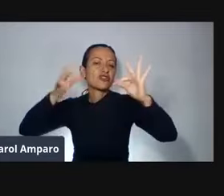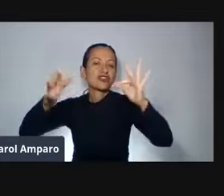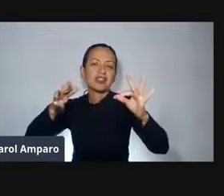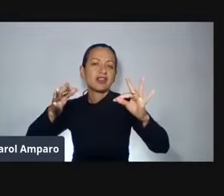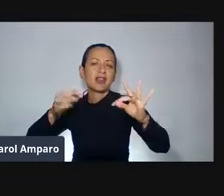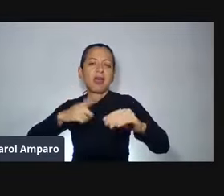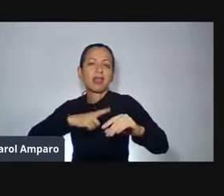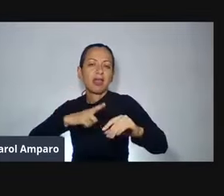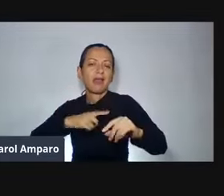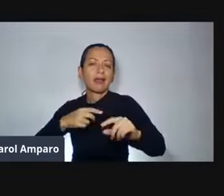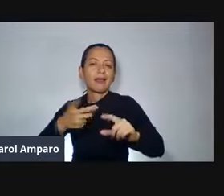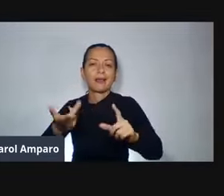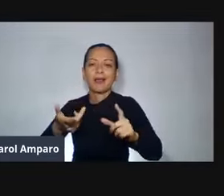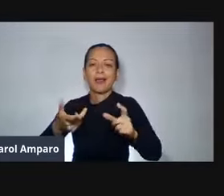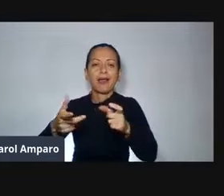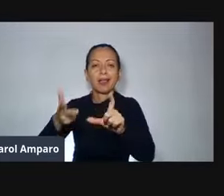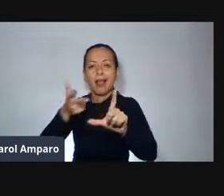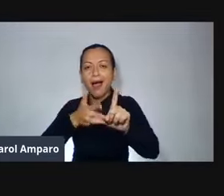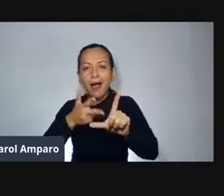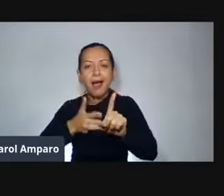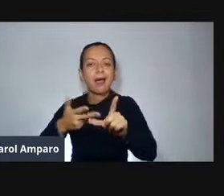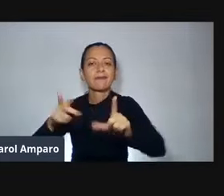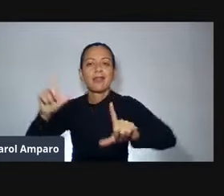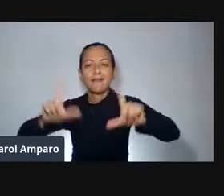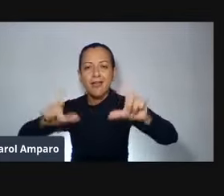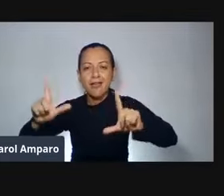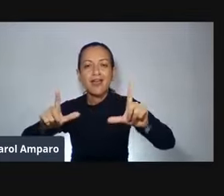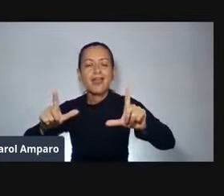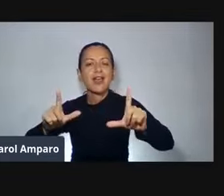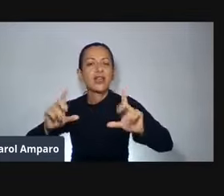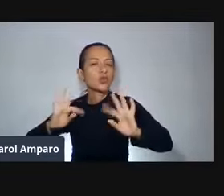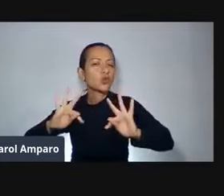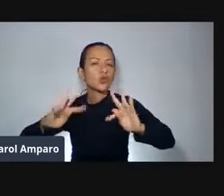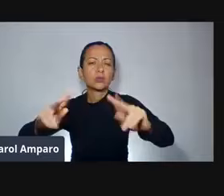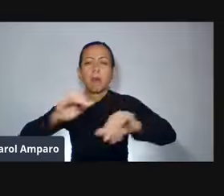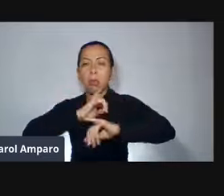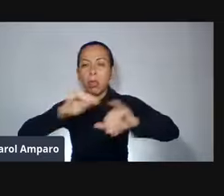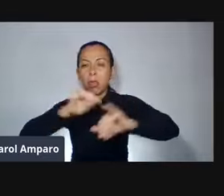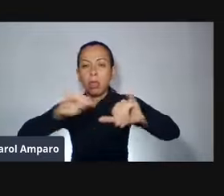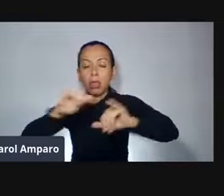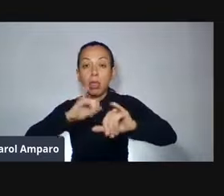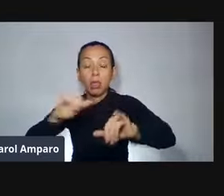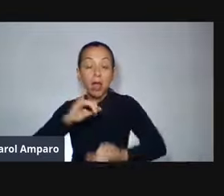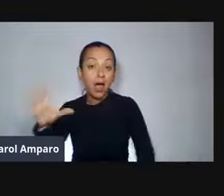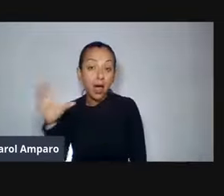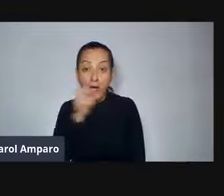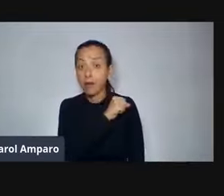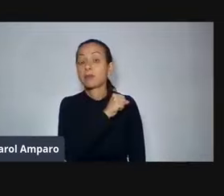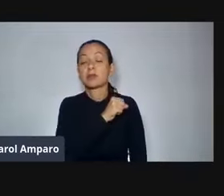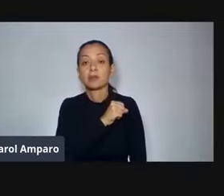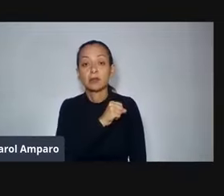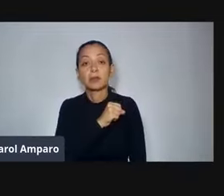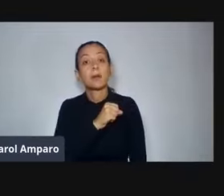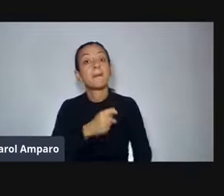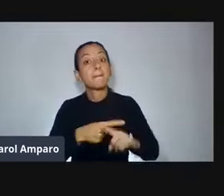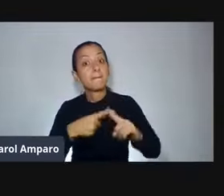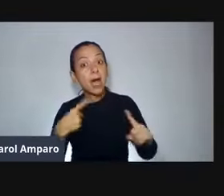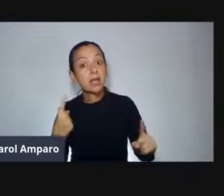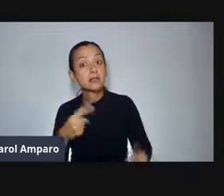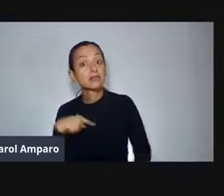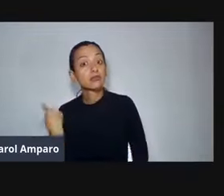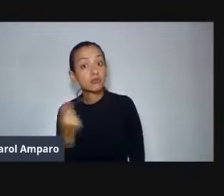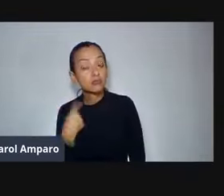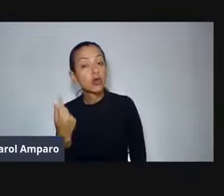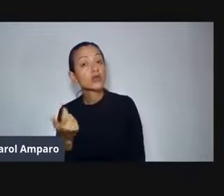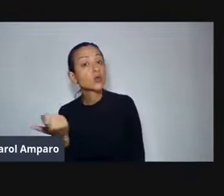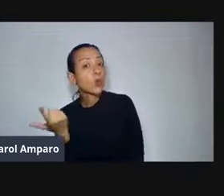tecnologia leva coisas tão rápidas assim, né, para o conhecimento, que nós possamos cada vez mais deletar